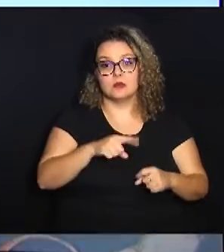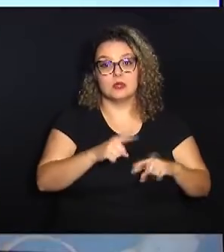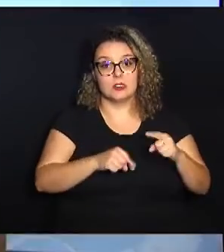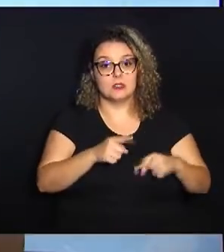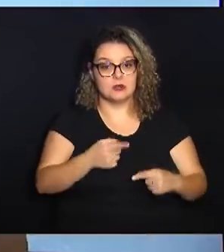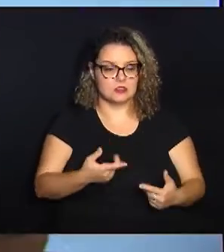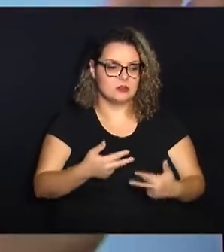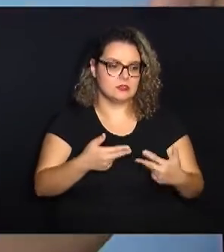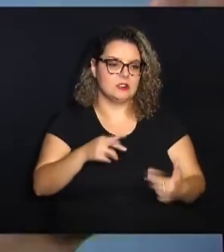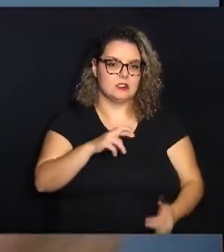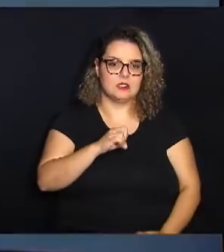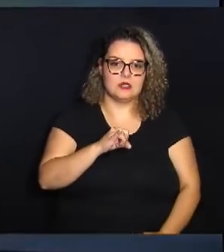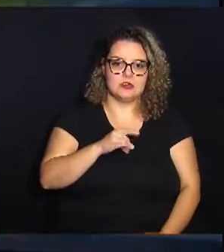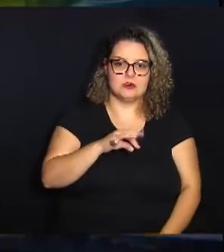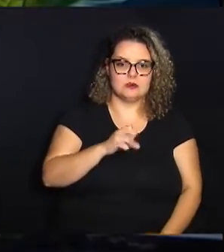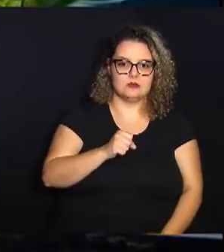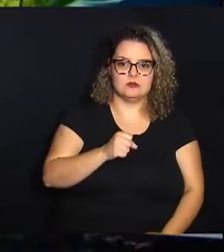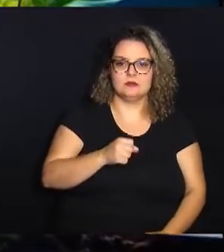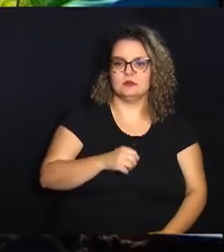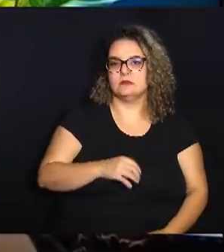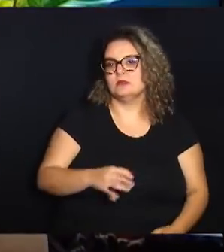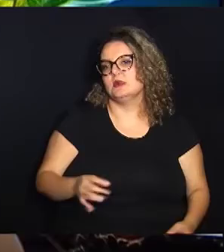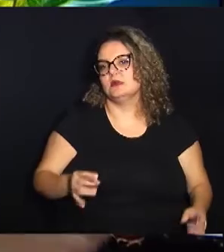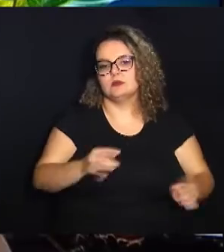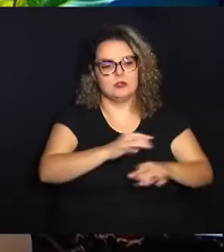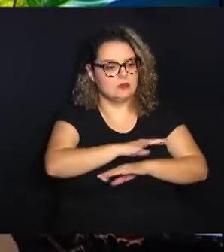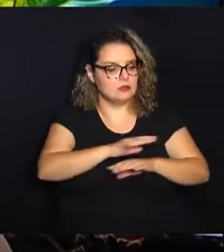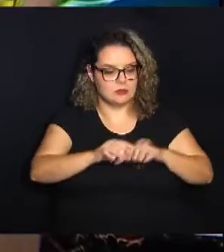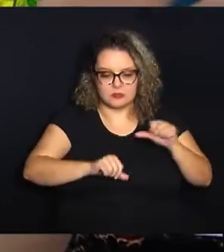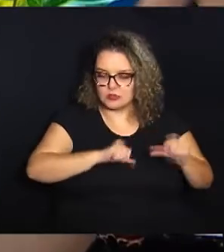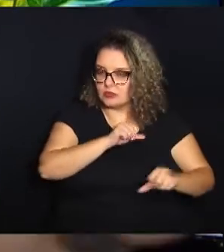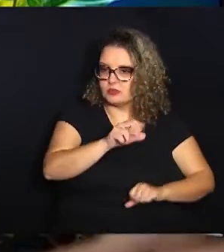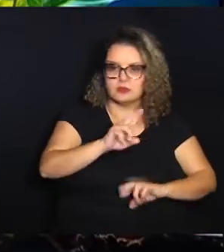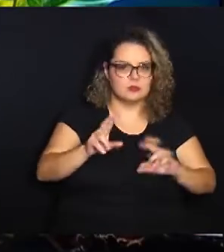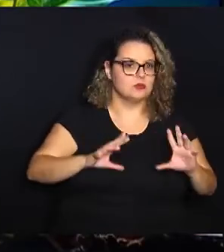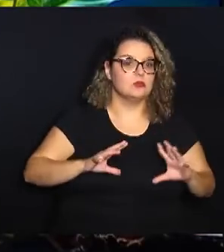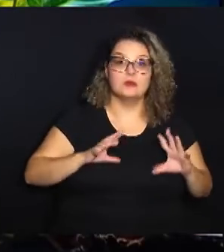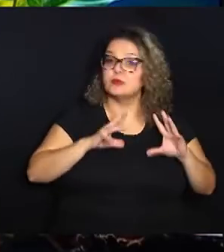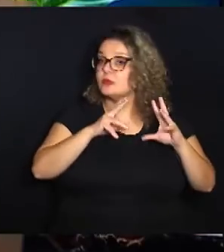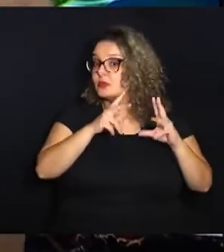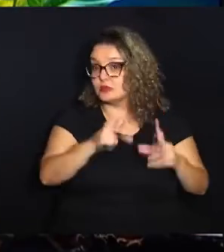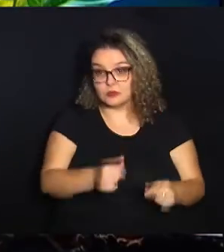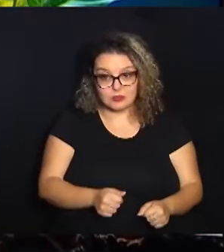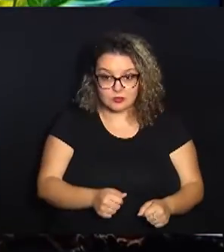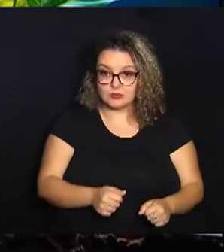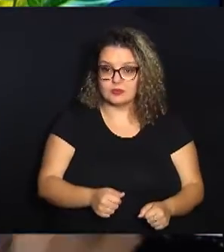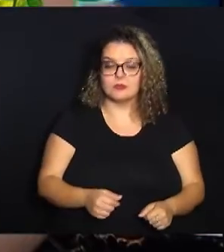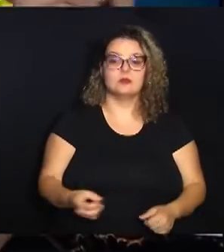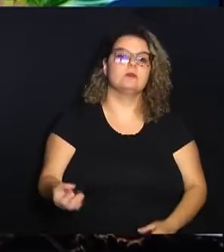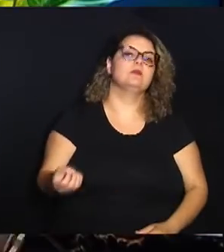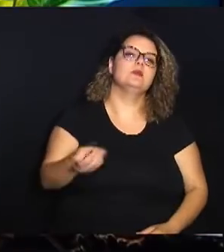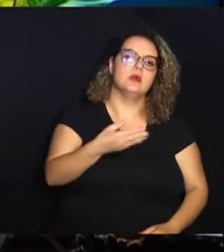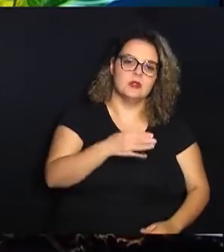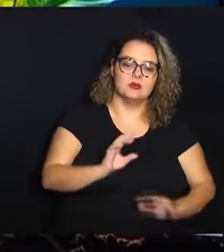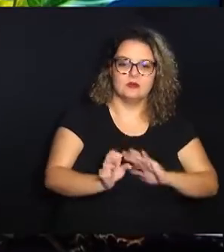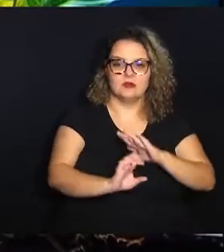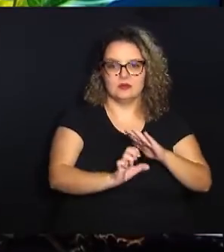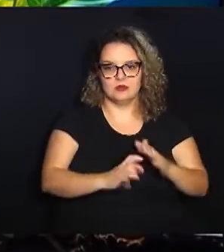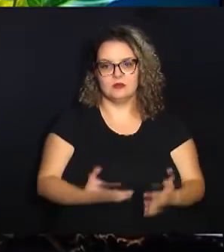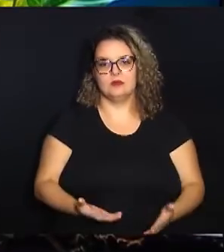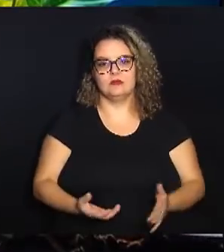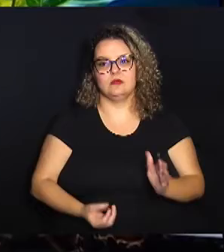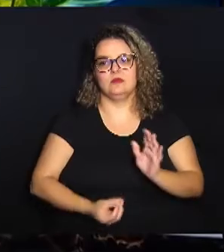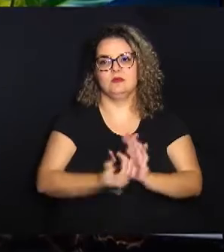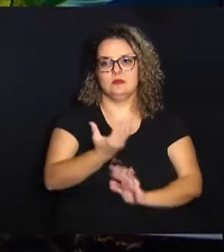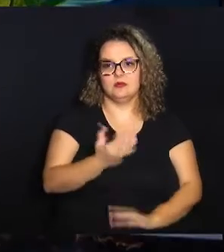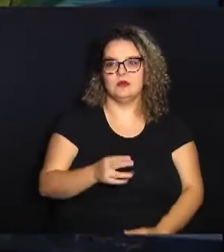resíduos. E aí pivotamos, mudamos de nome, mudamos de tudo, fizemos uma nova empresa e aí nasceu a